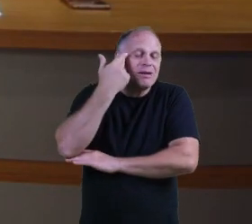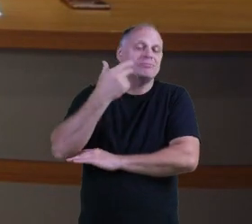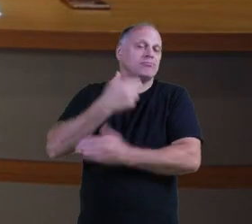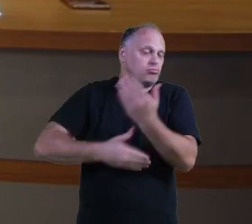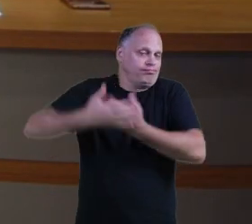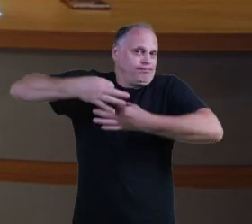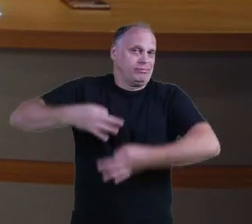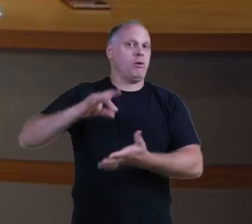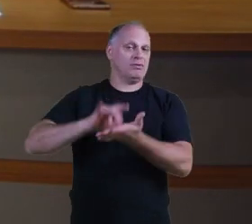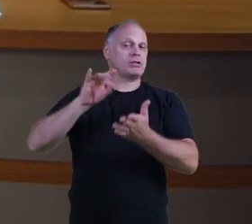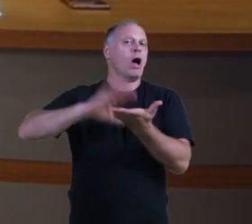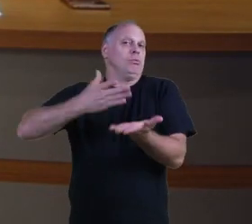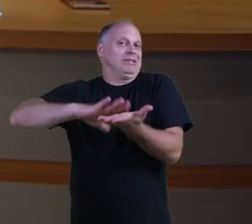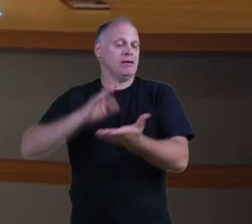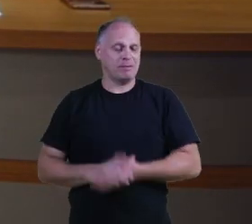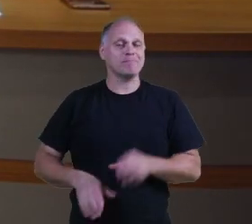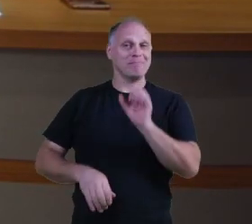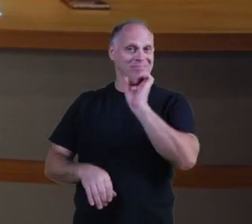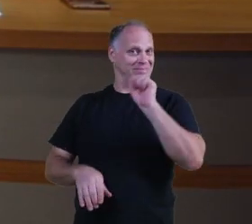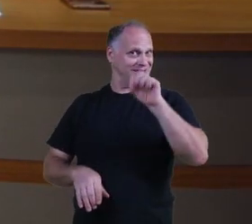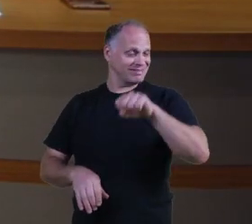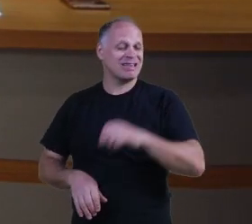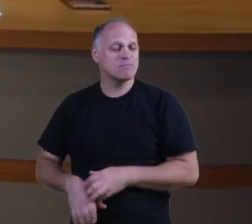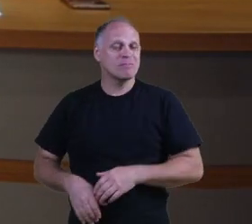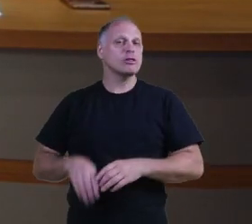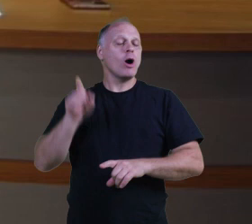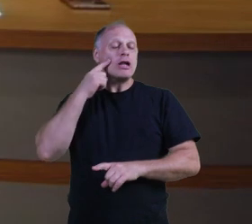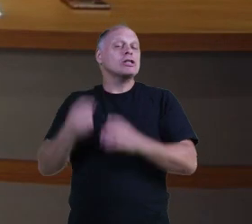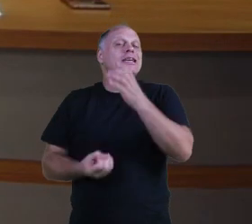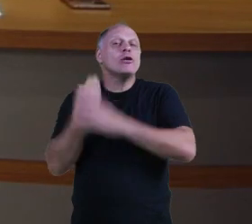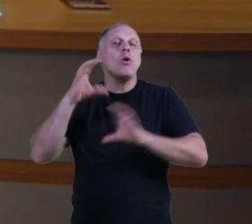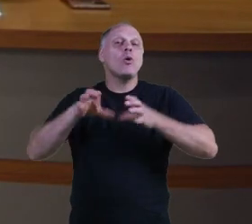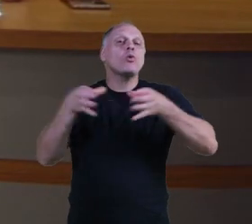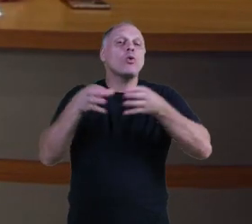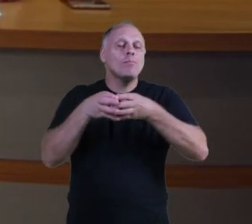aí do samba e do samba de raiz, né, Giovanni? Sim.